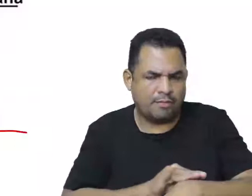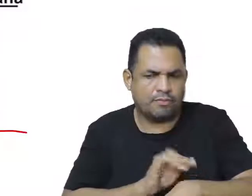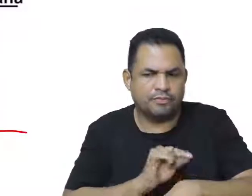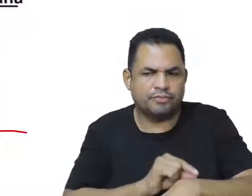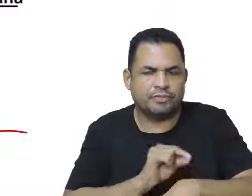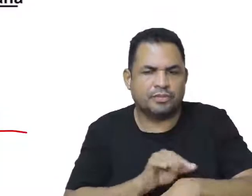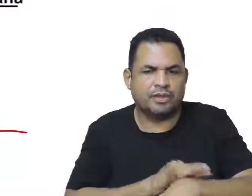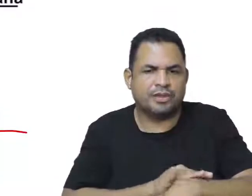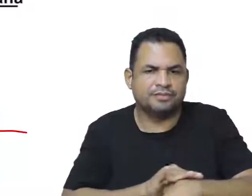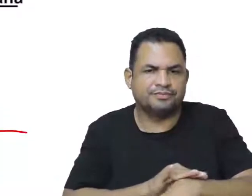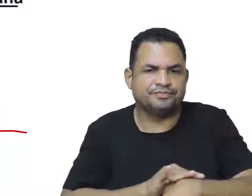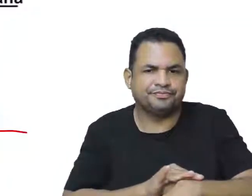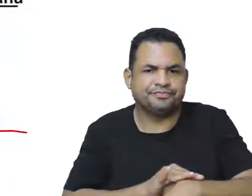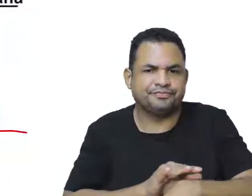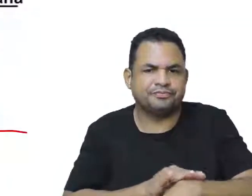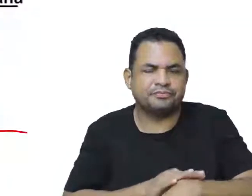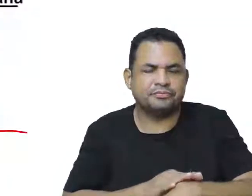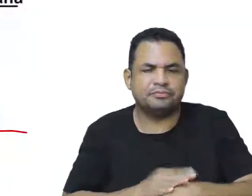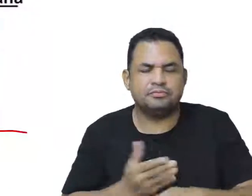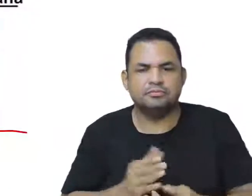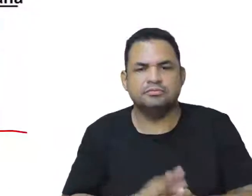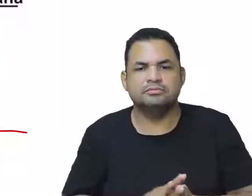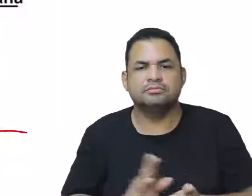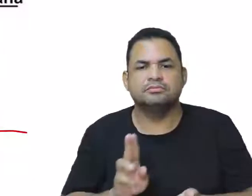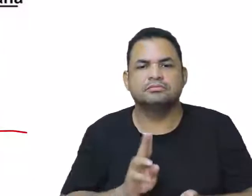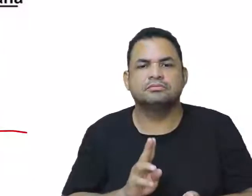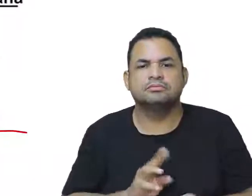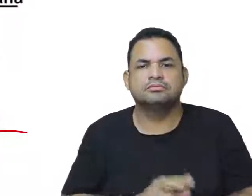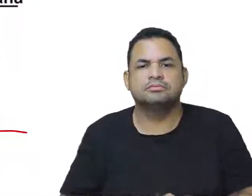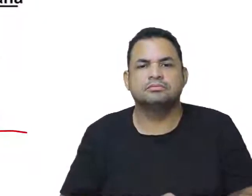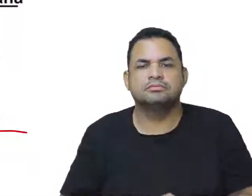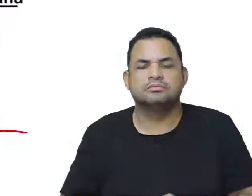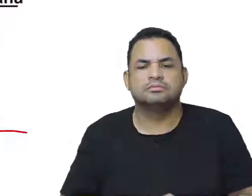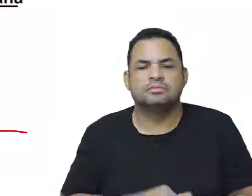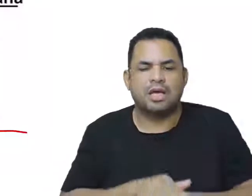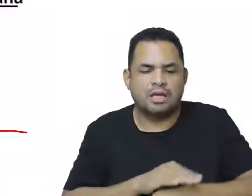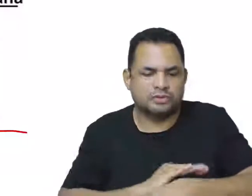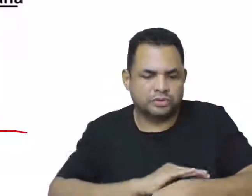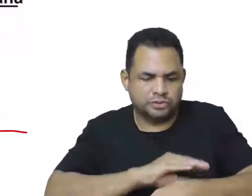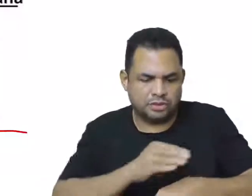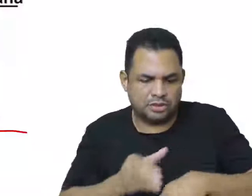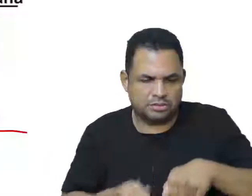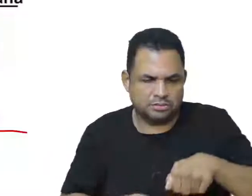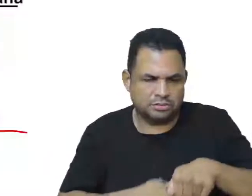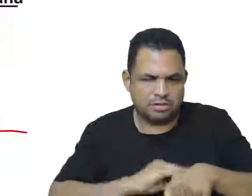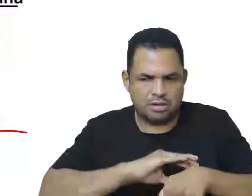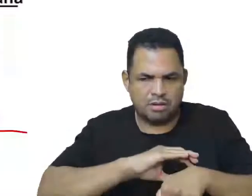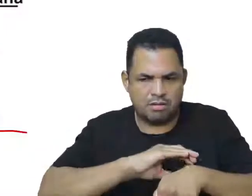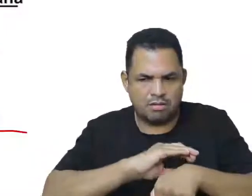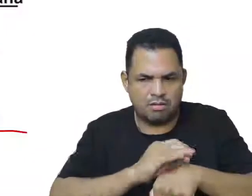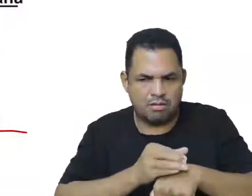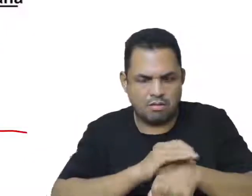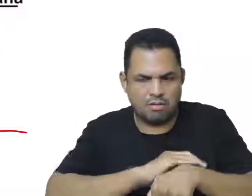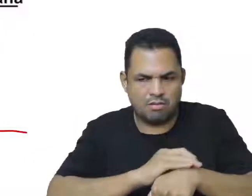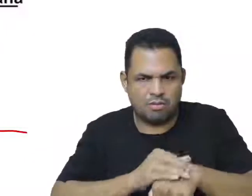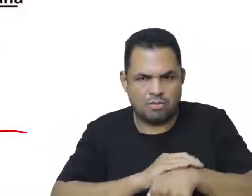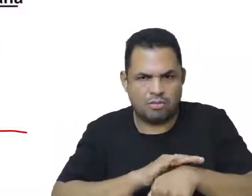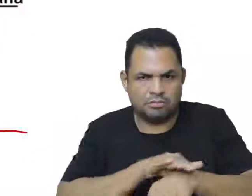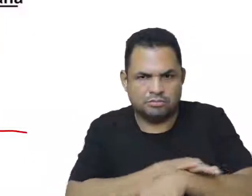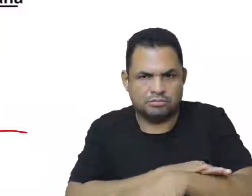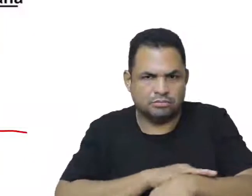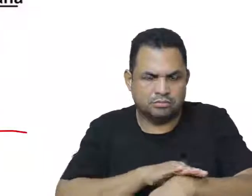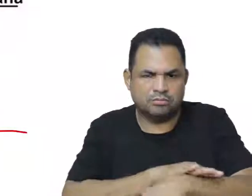saído só a camada da queratina. Então ela serve como uma espécie de revestimento para a nossa